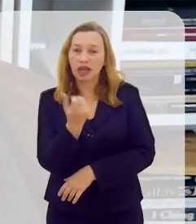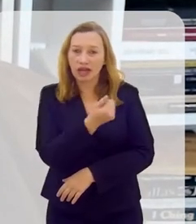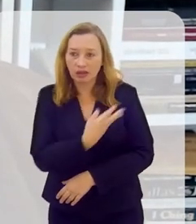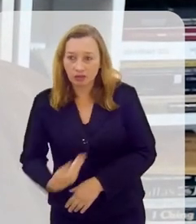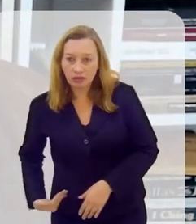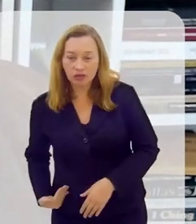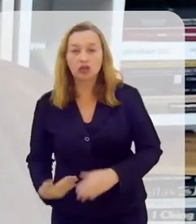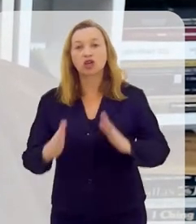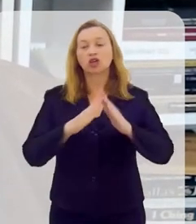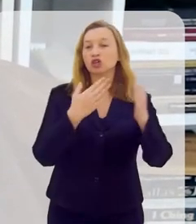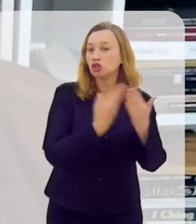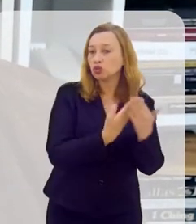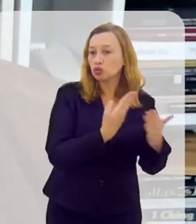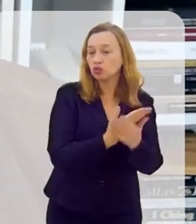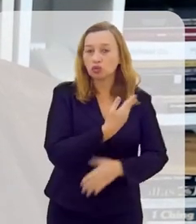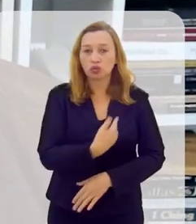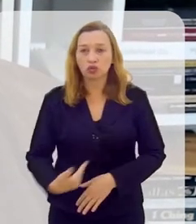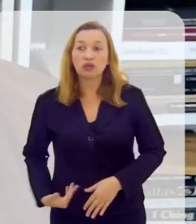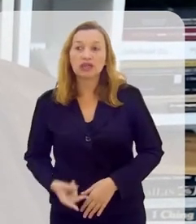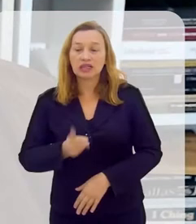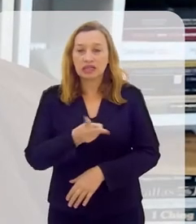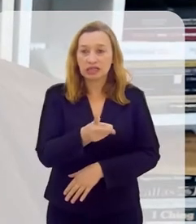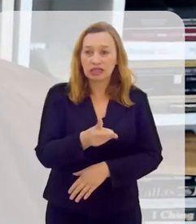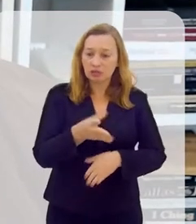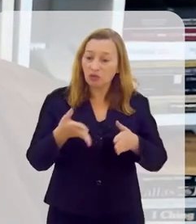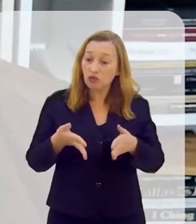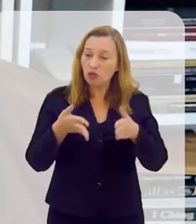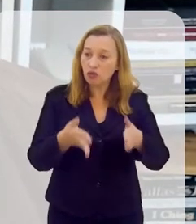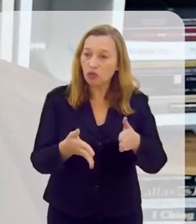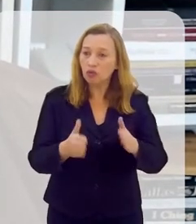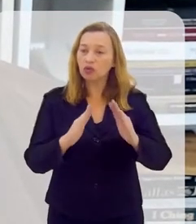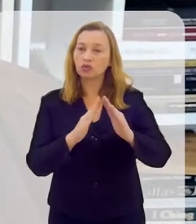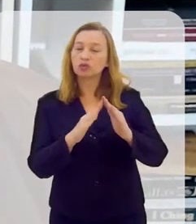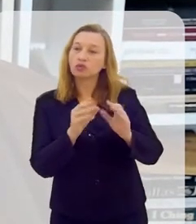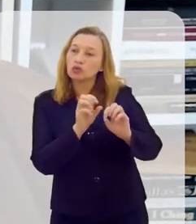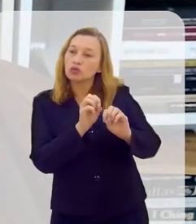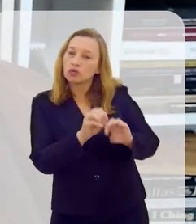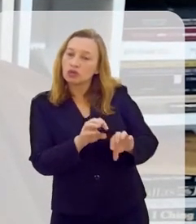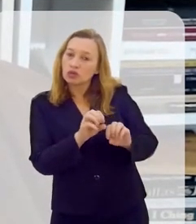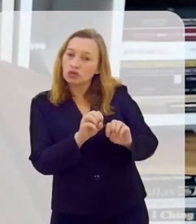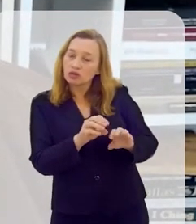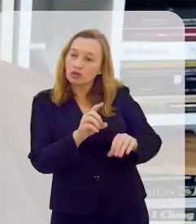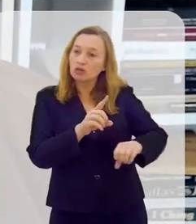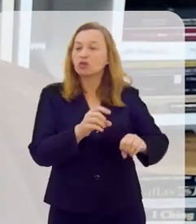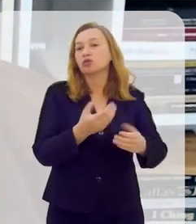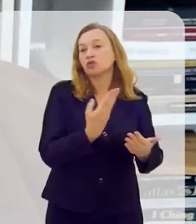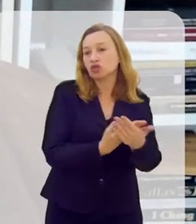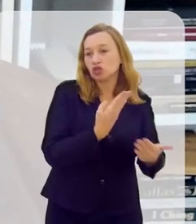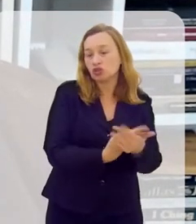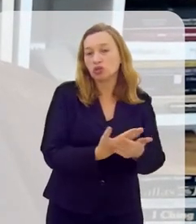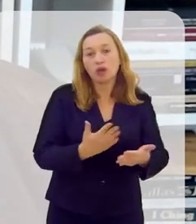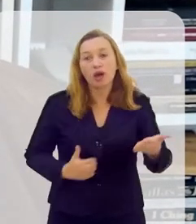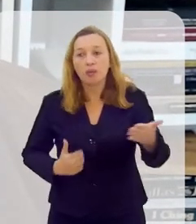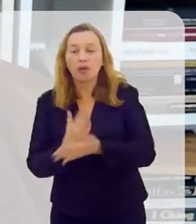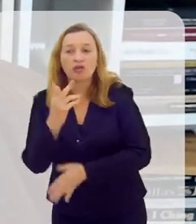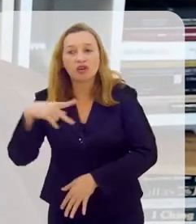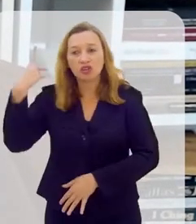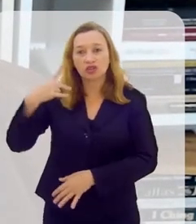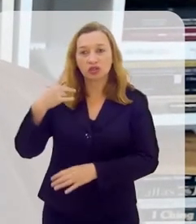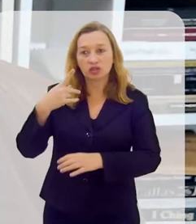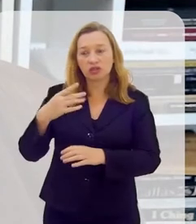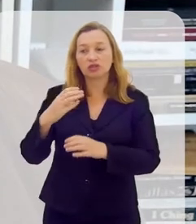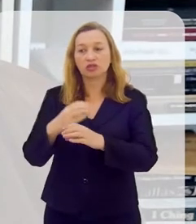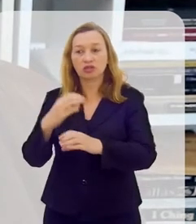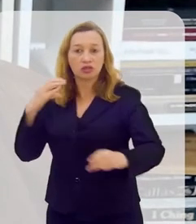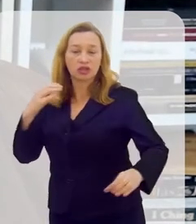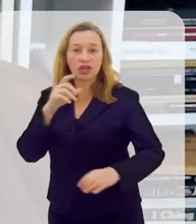Governador. Estudou em escolas públicas e sempre se destacou nas salas de aula, o que foi fundamental para que fosse aprovada no vestibular